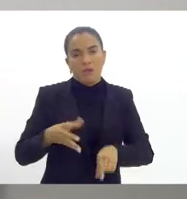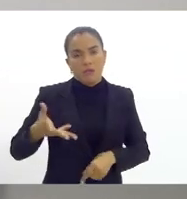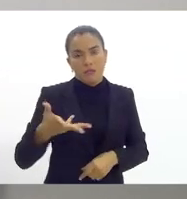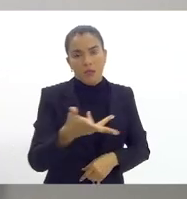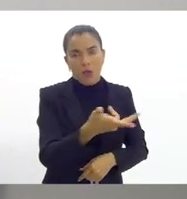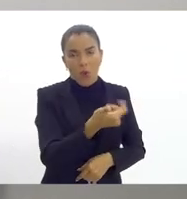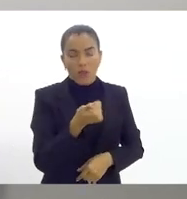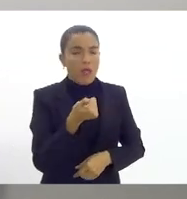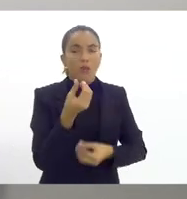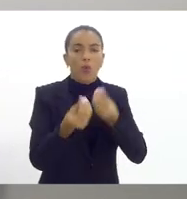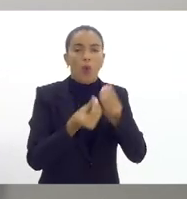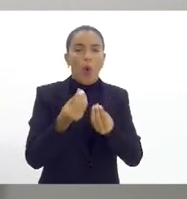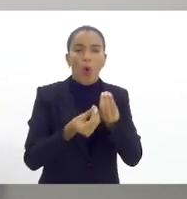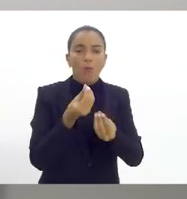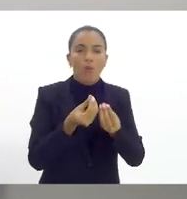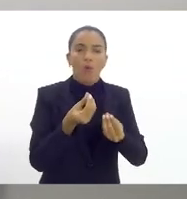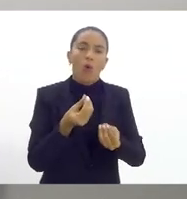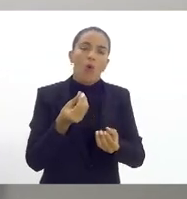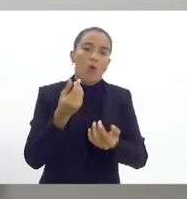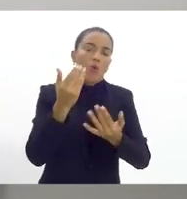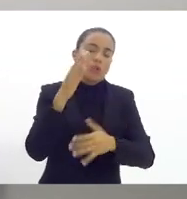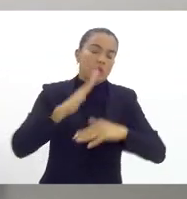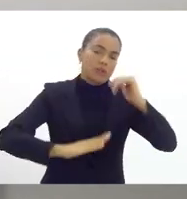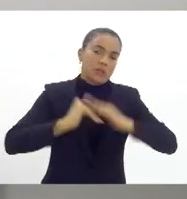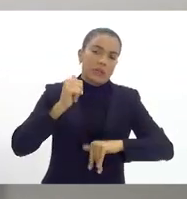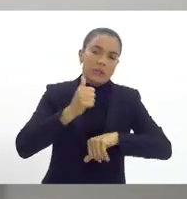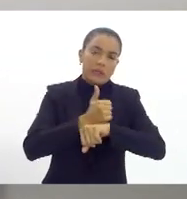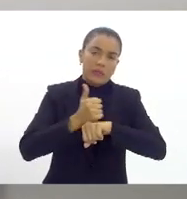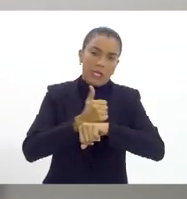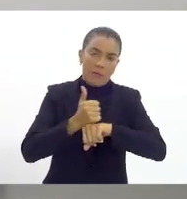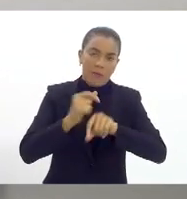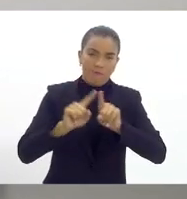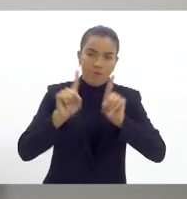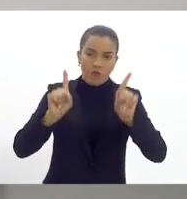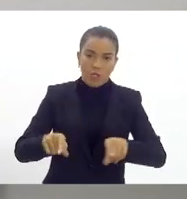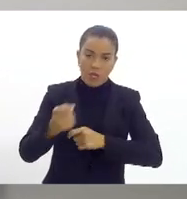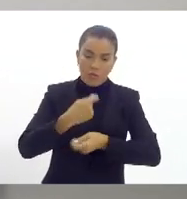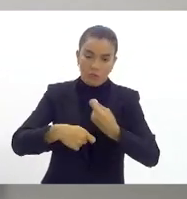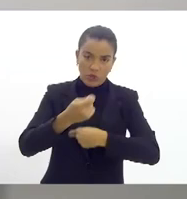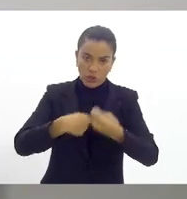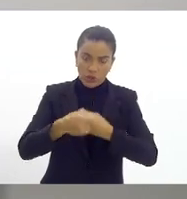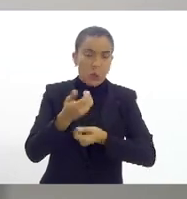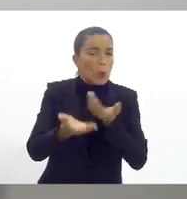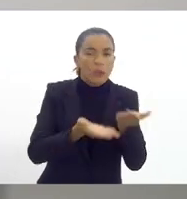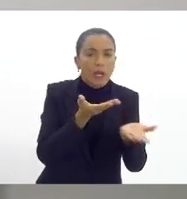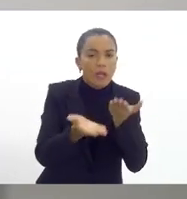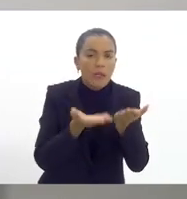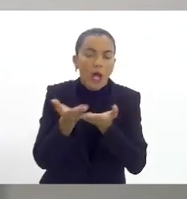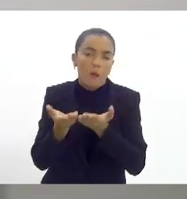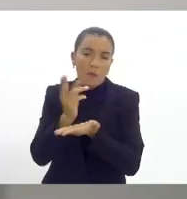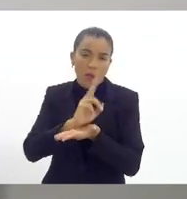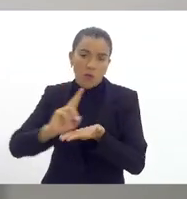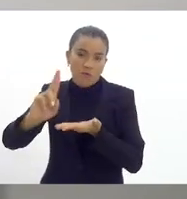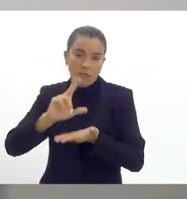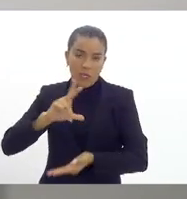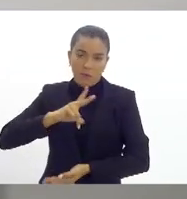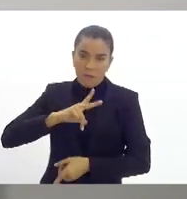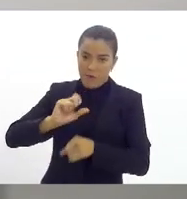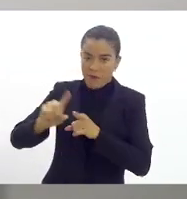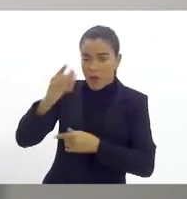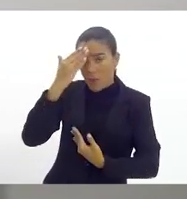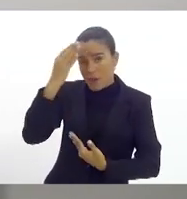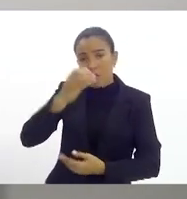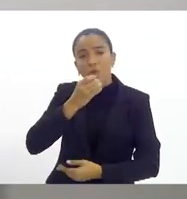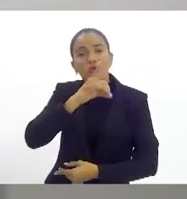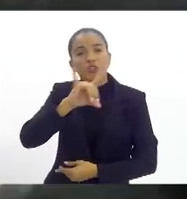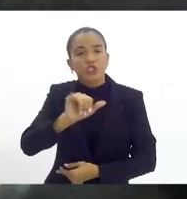de como os professores e trabalhadores também os funcionários administrativos também são tratados Pelas universidades privadas Obrigado aí